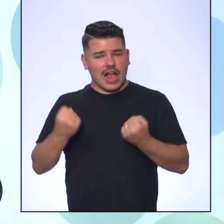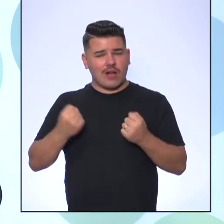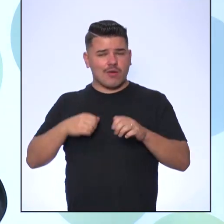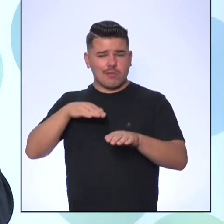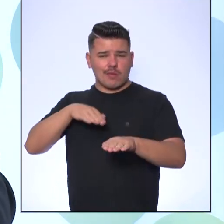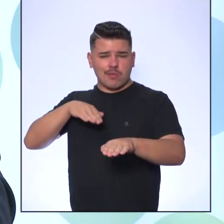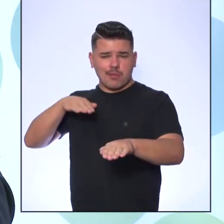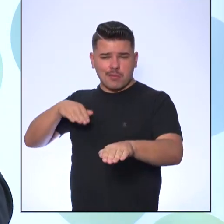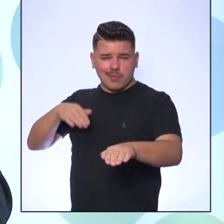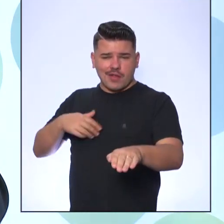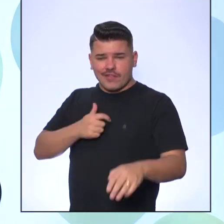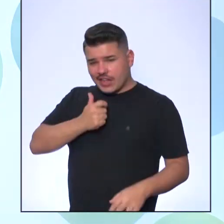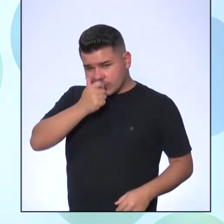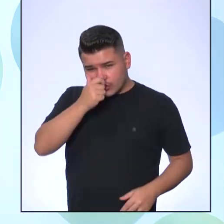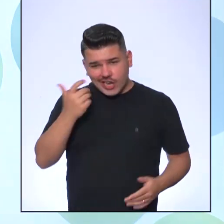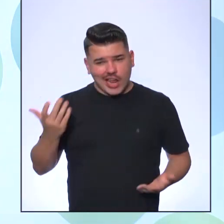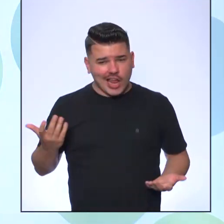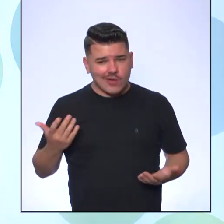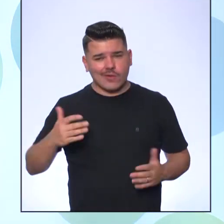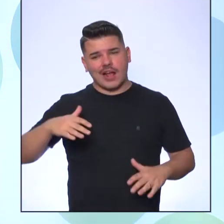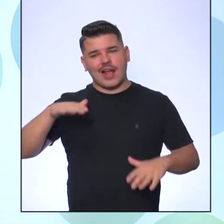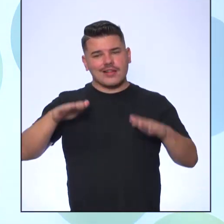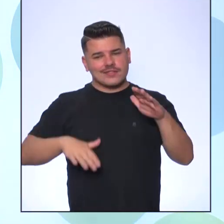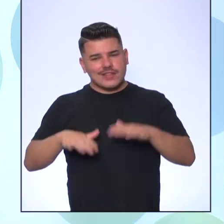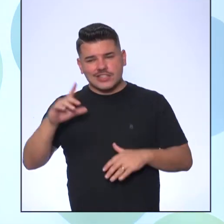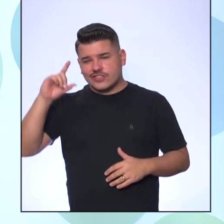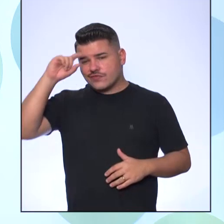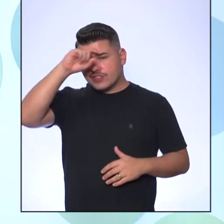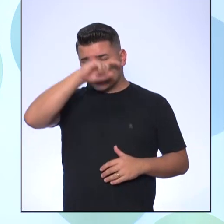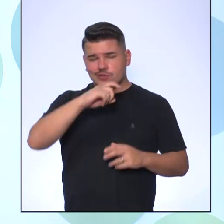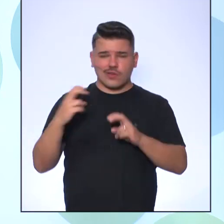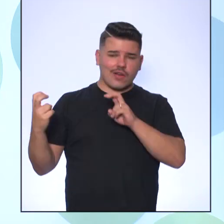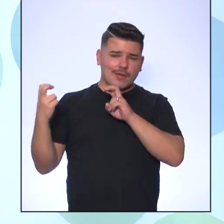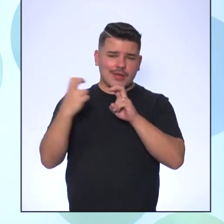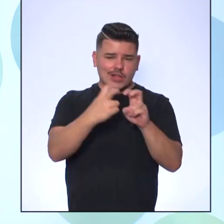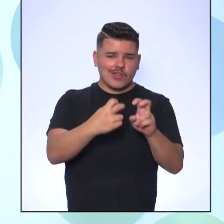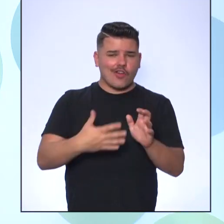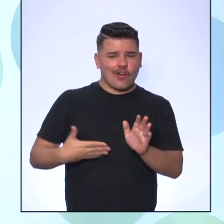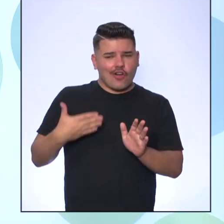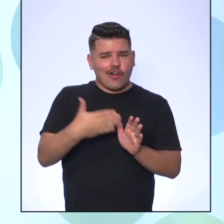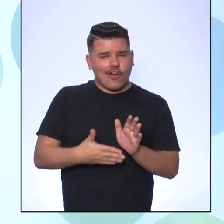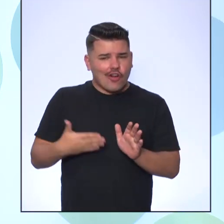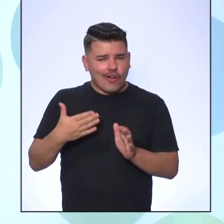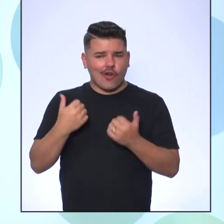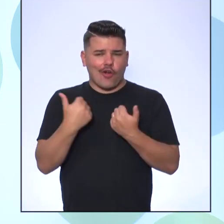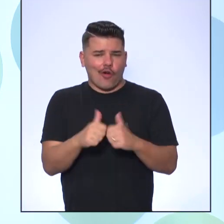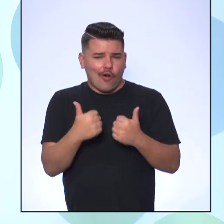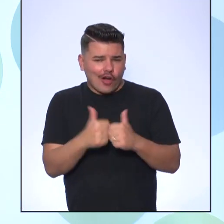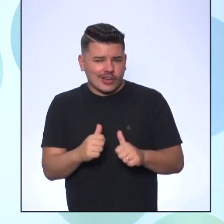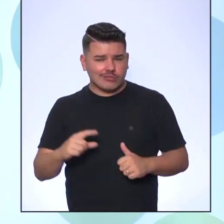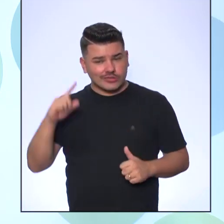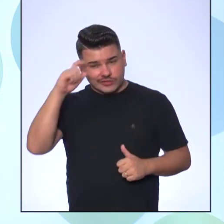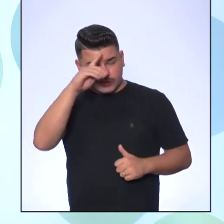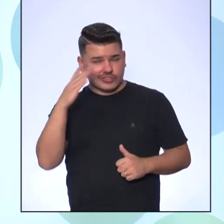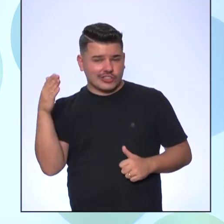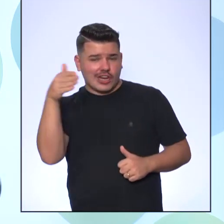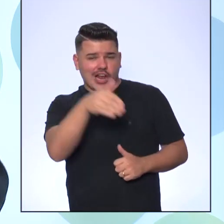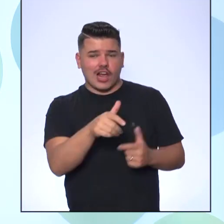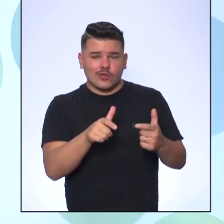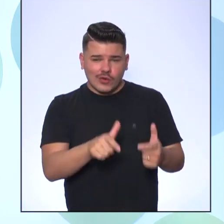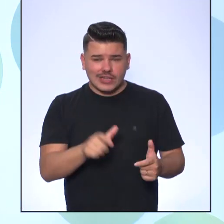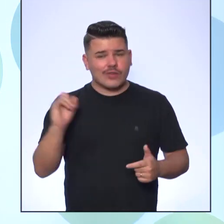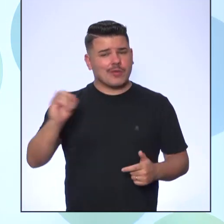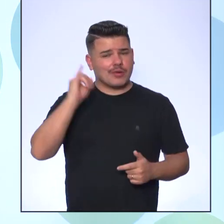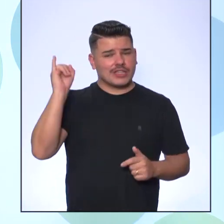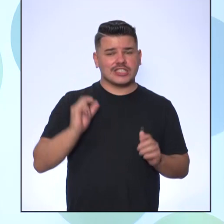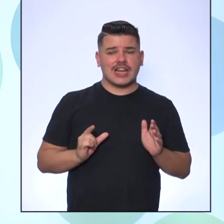dos locais de prova, né, uma dificuldade de uso do transporte público. Então é muito importante que também o estudante, o participante